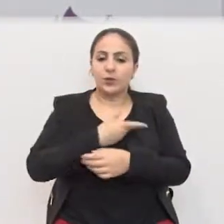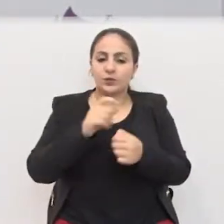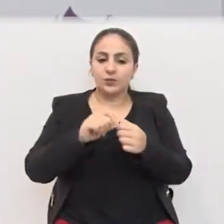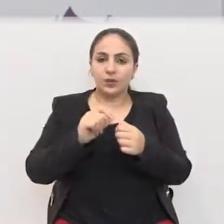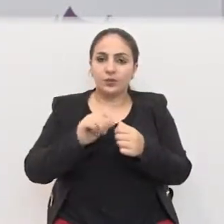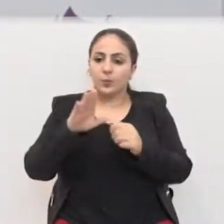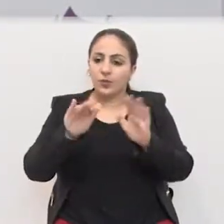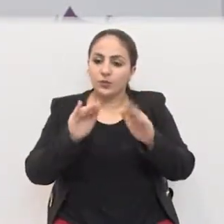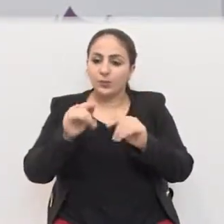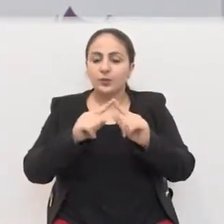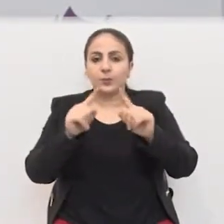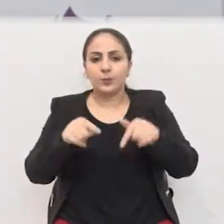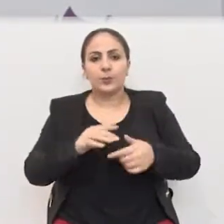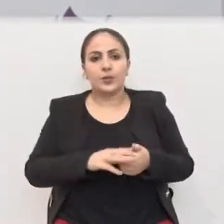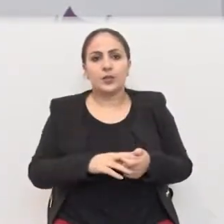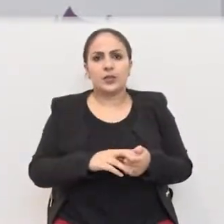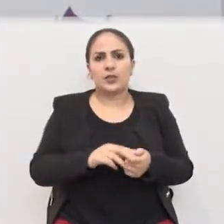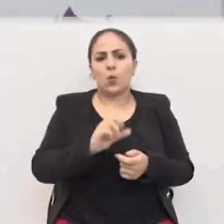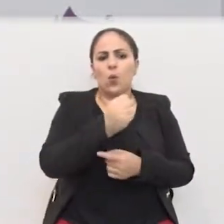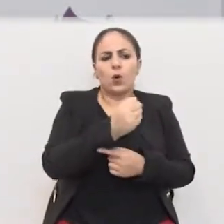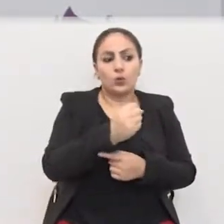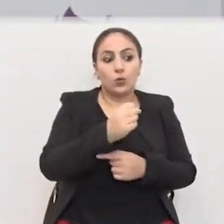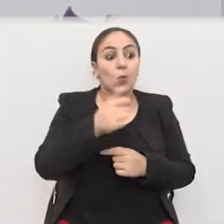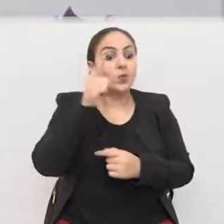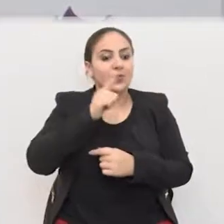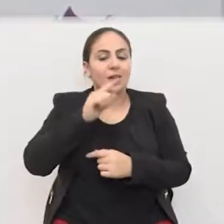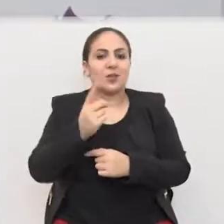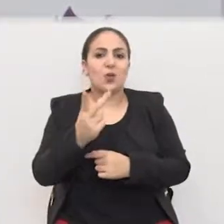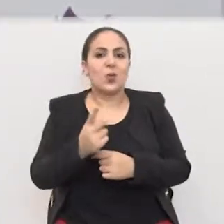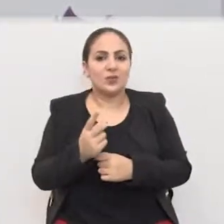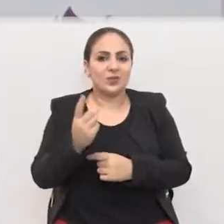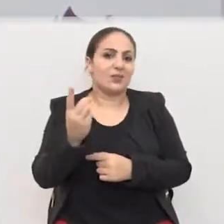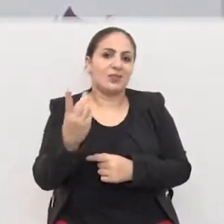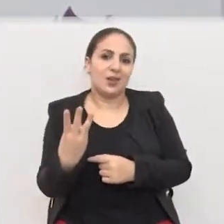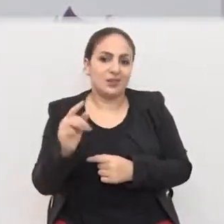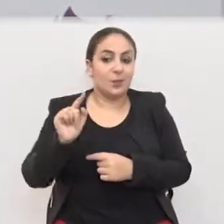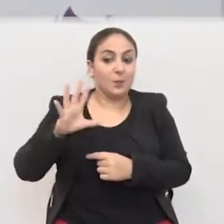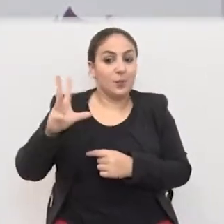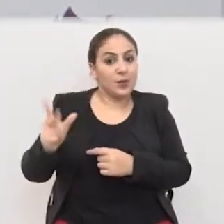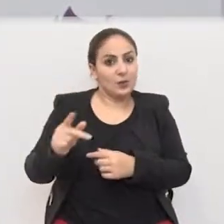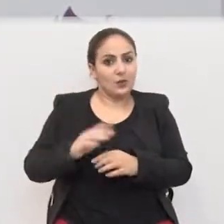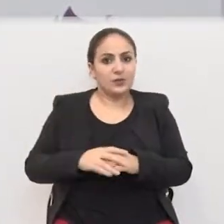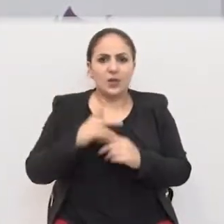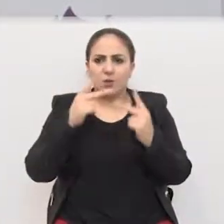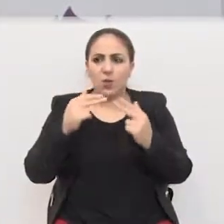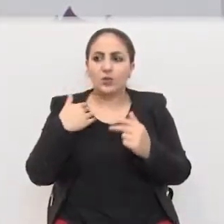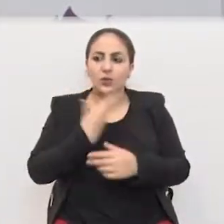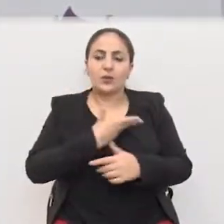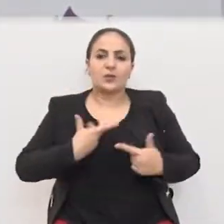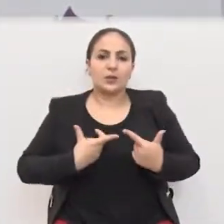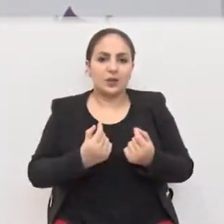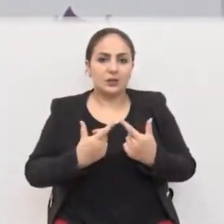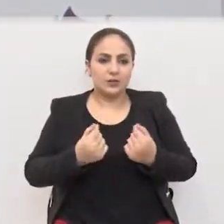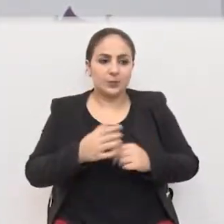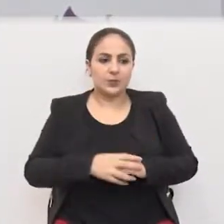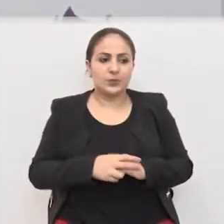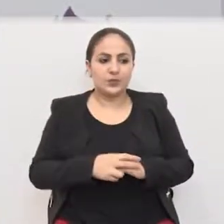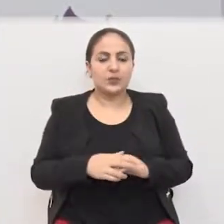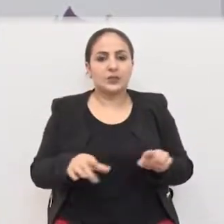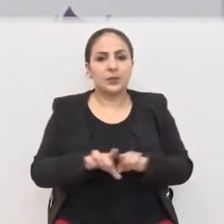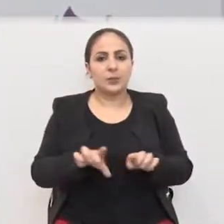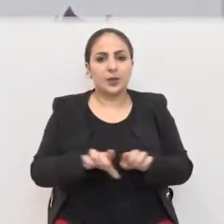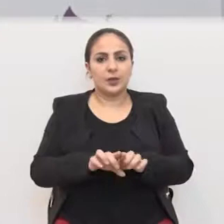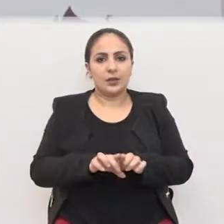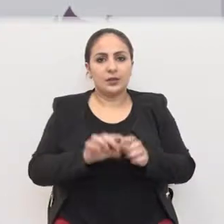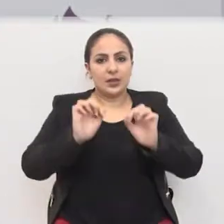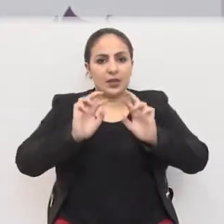nós consiga, em vez de 8 milhões, 12, 13, 14 milhões, então, de ressarcimento aos cofres públicos, que foi o que nós gastamos bem mais esse valor com a